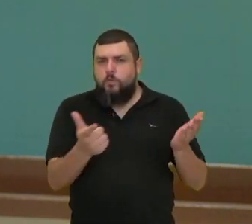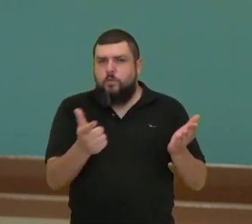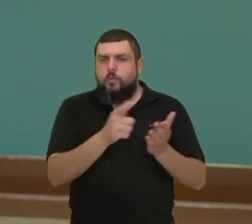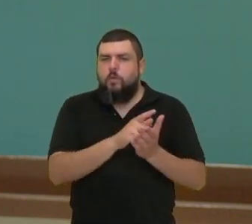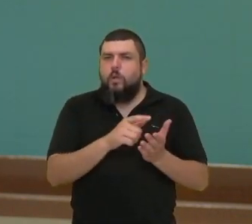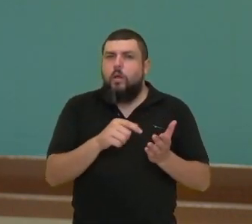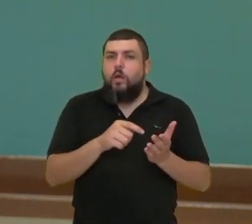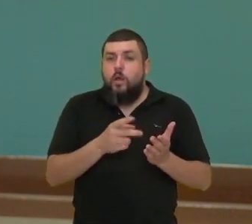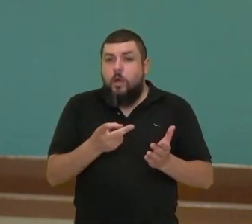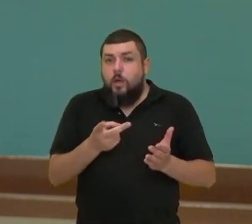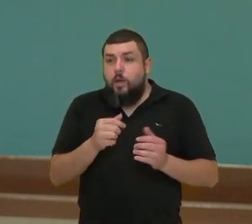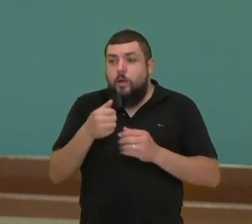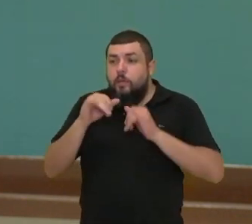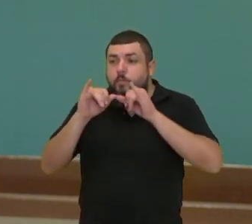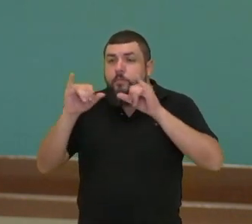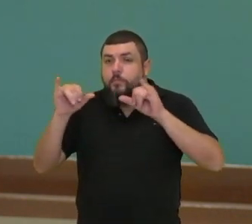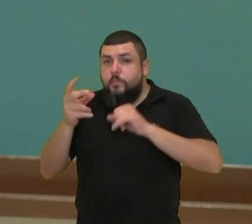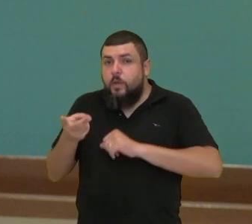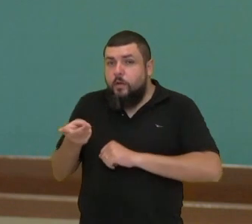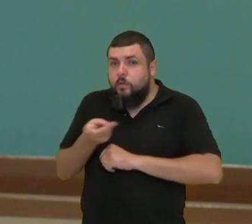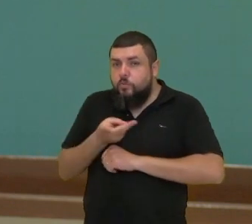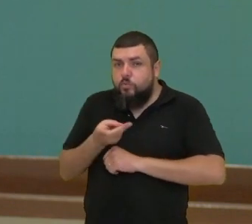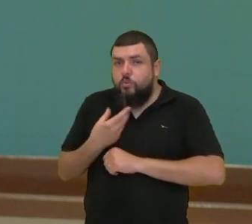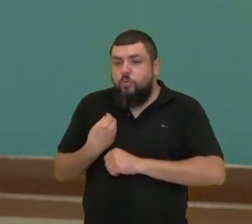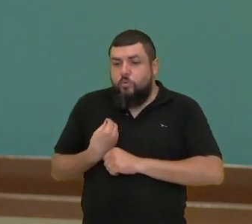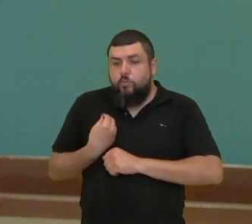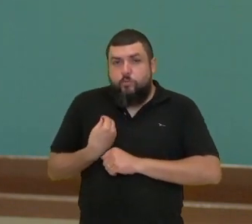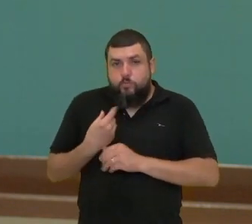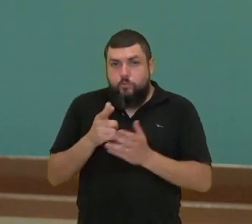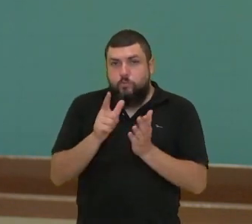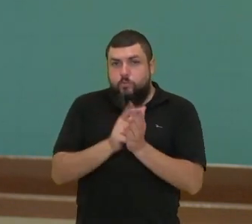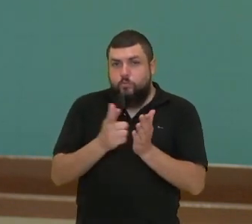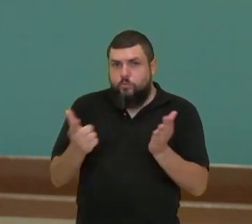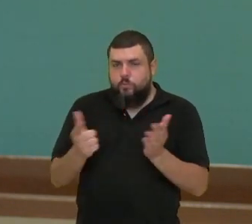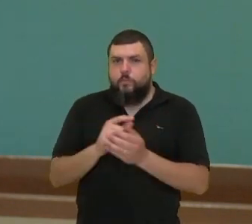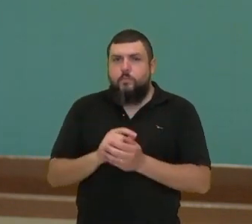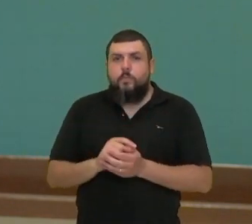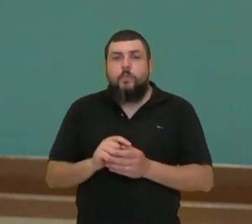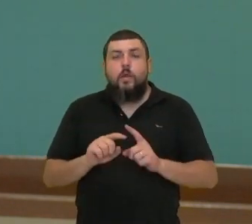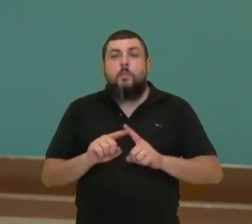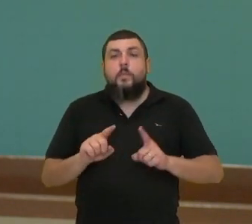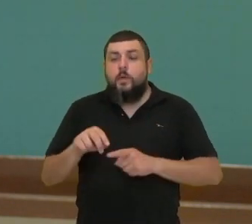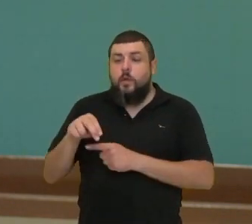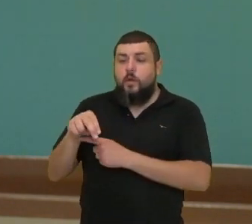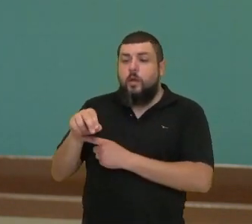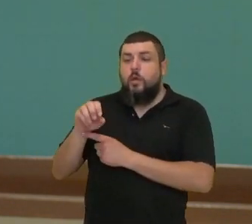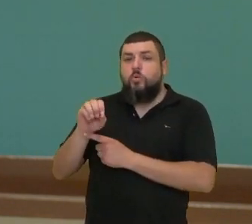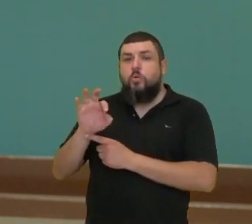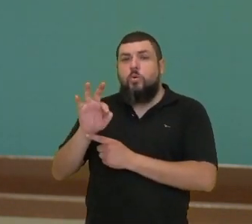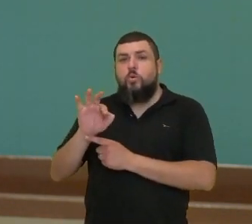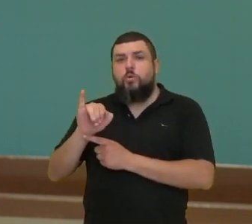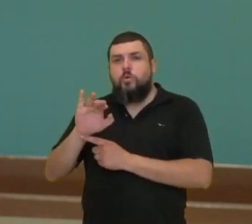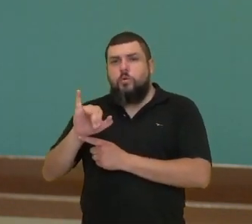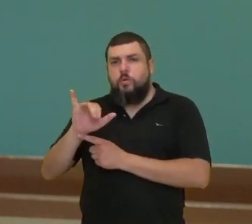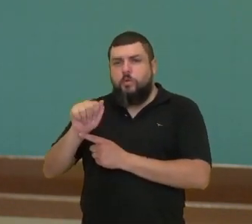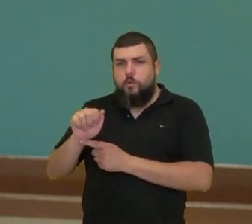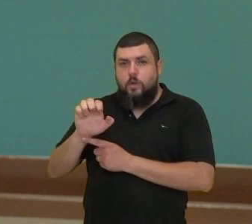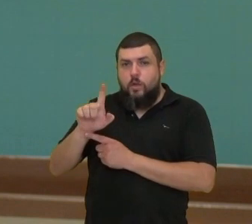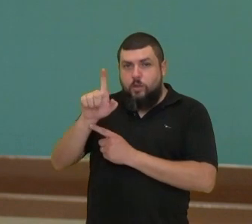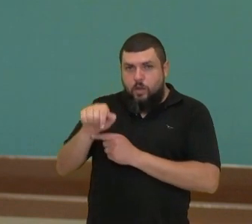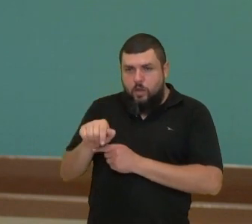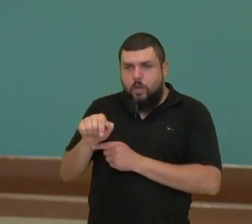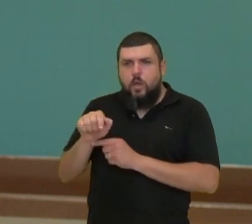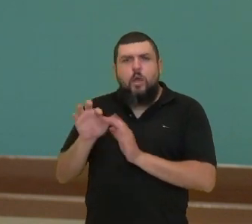circulam no meio jornalístico, mas a notícia, ela se detém ao fato, é um